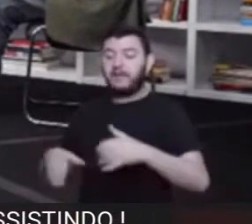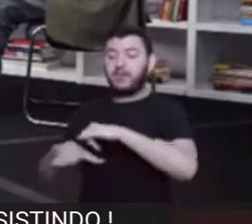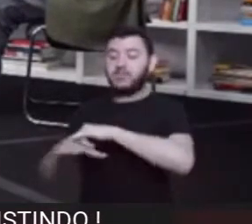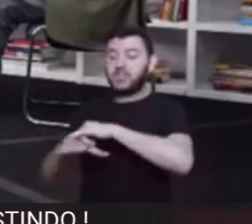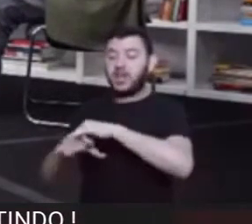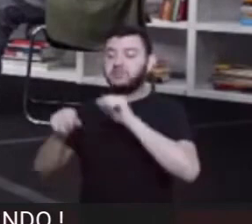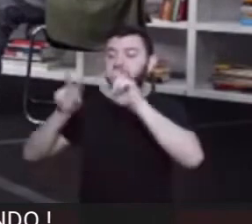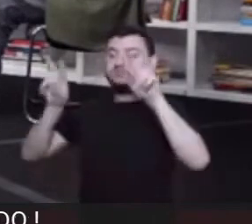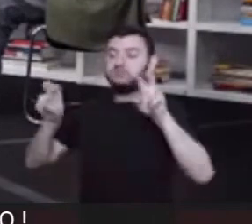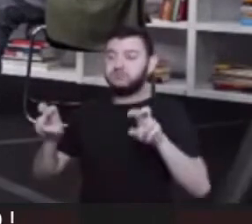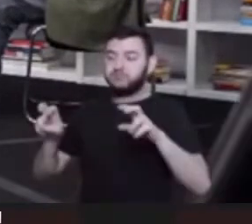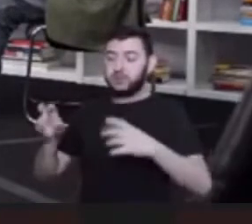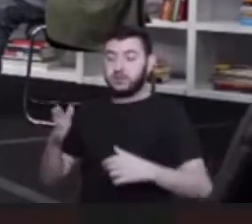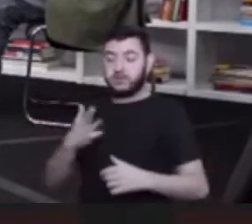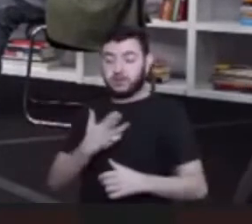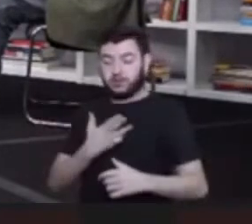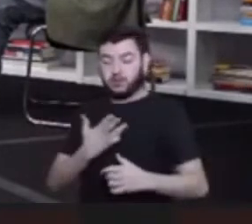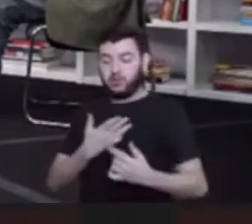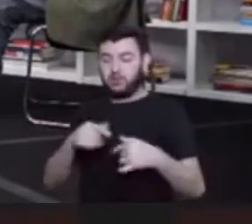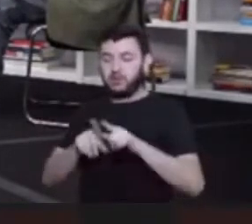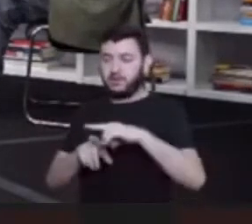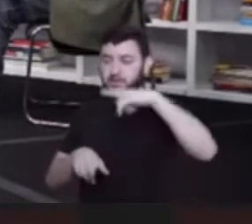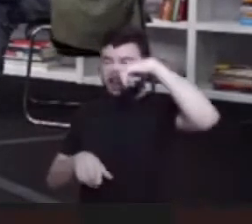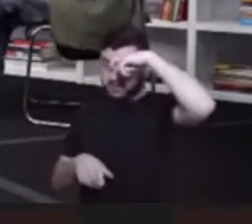definiu estender a suspeição no caso